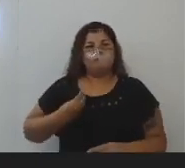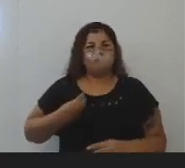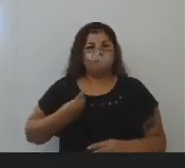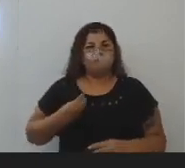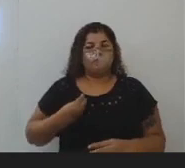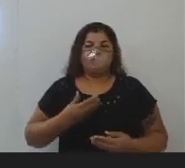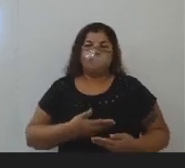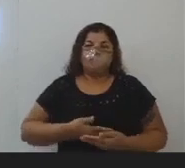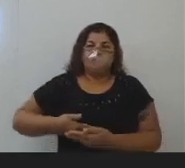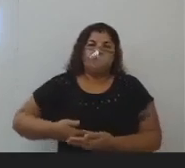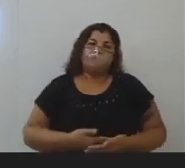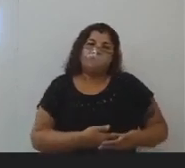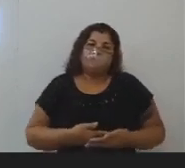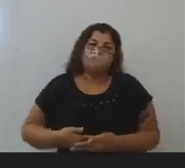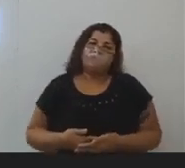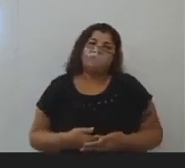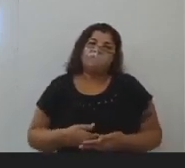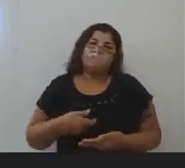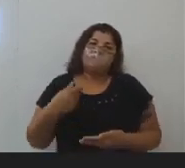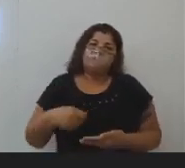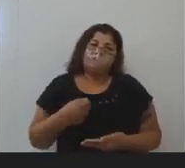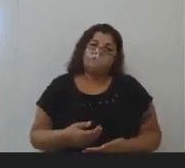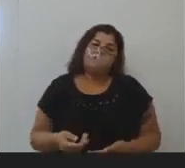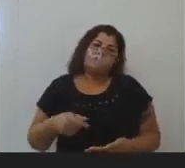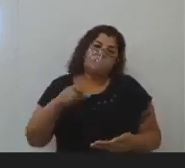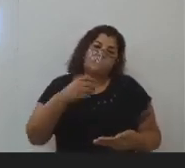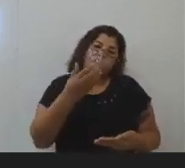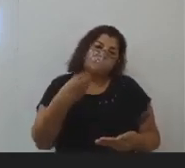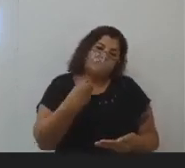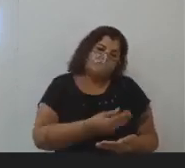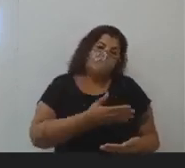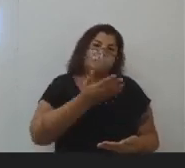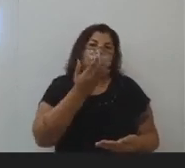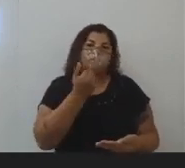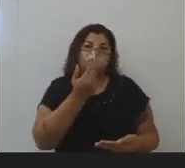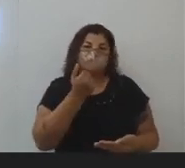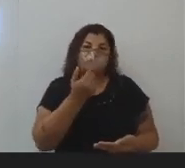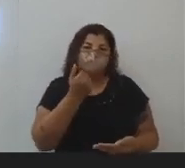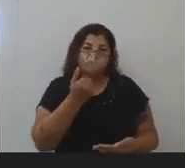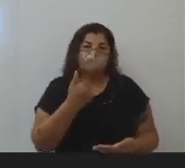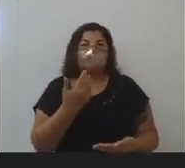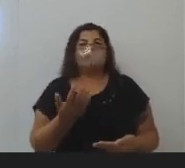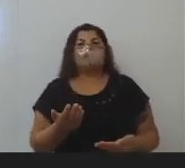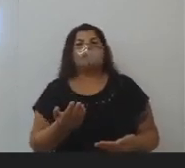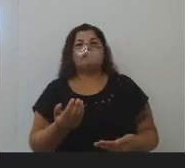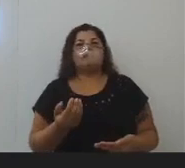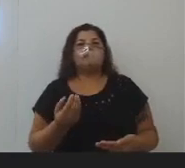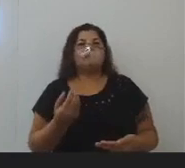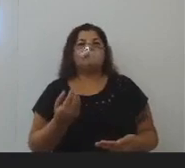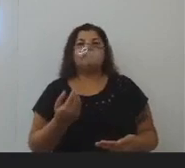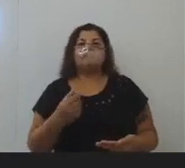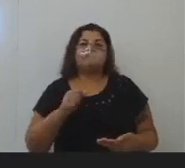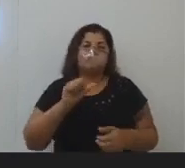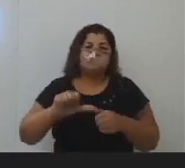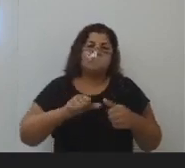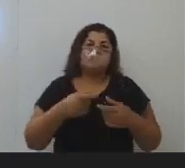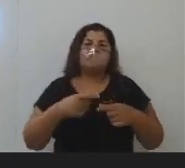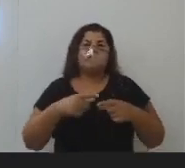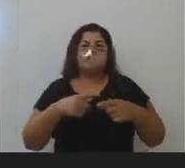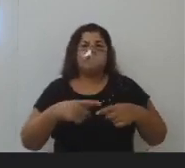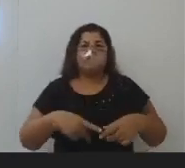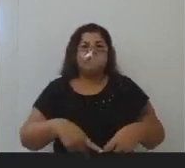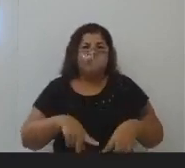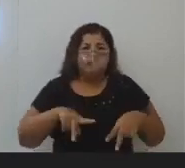O bebê, ele precisa que se leve para ele alimento, que se leve para ele, que se troque a fralda, se